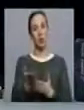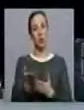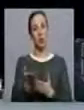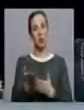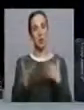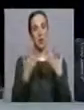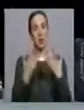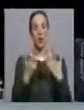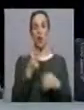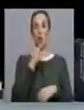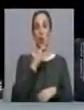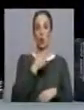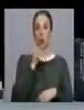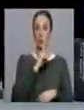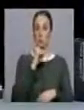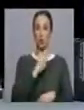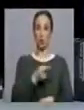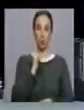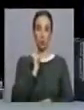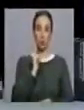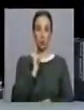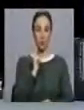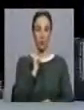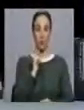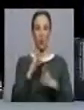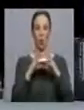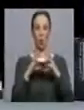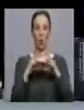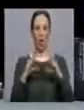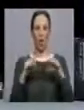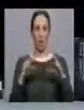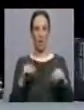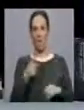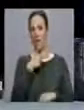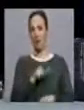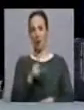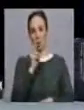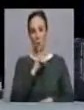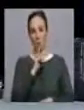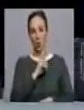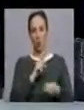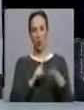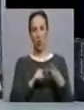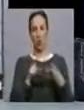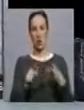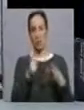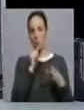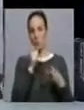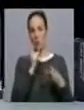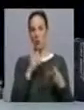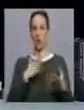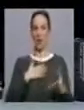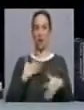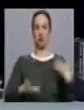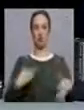de açúcar açúcar awa de gorduras a cafeína então possa sofrer bebidas energéticas que